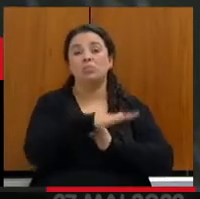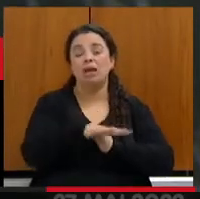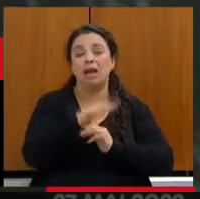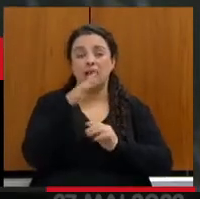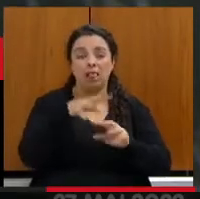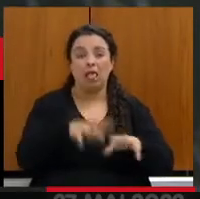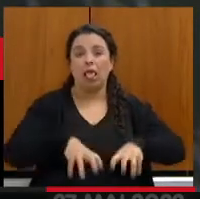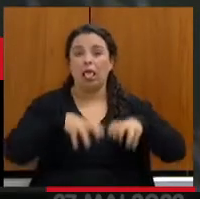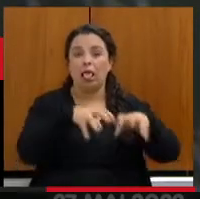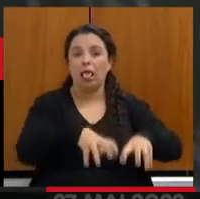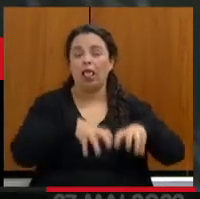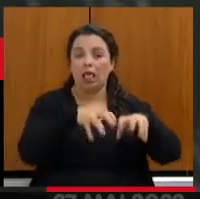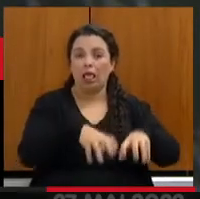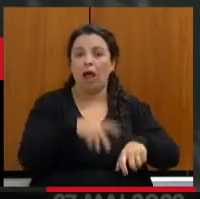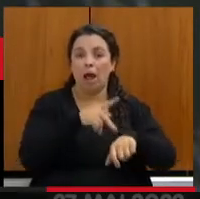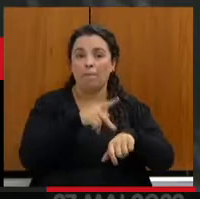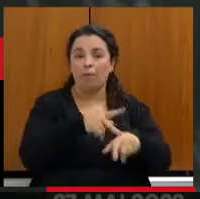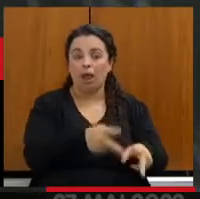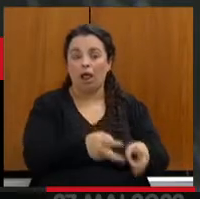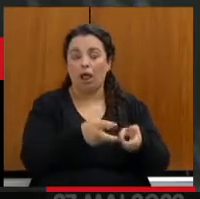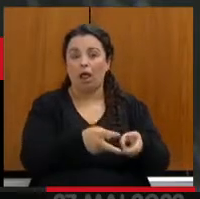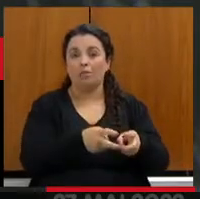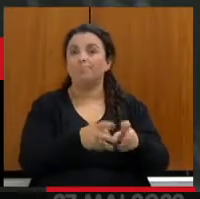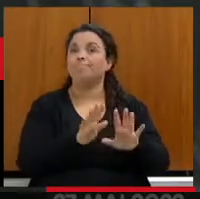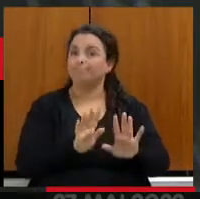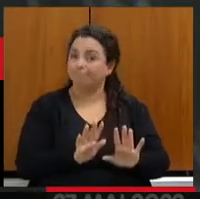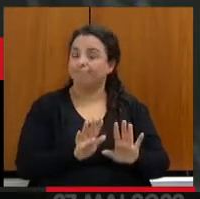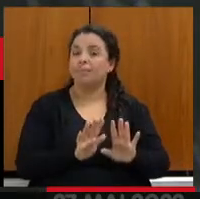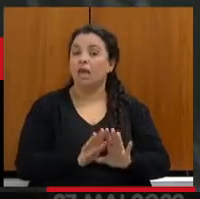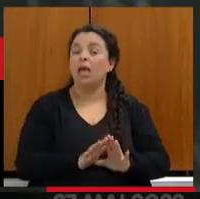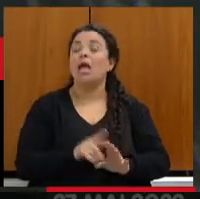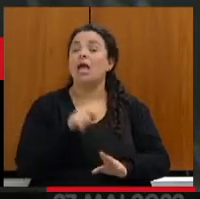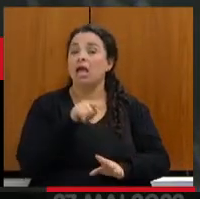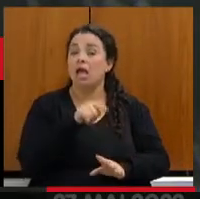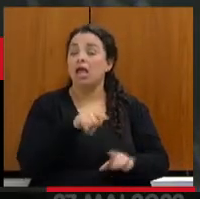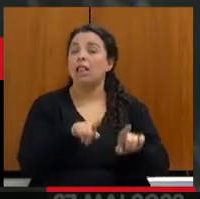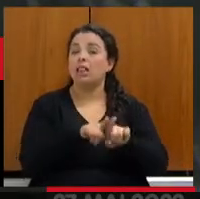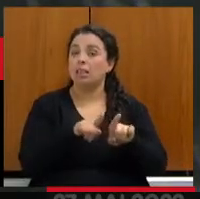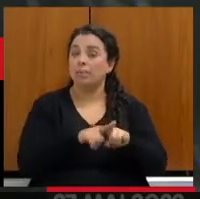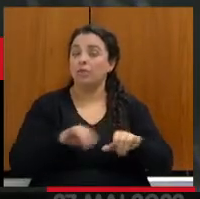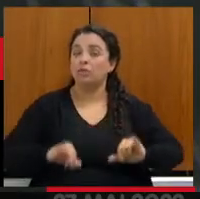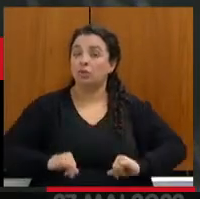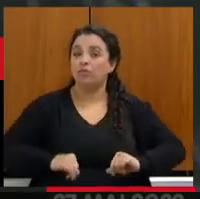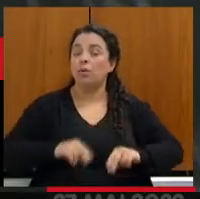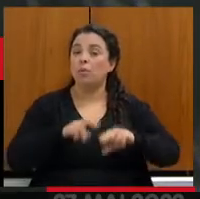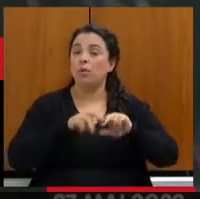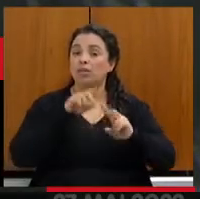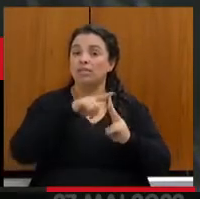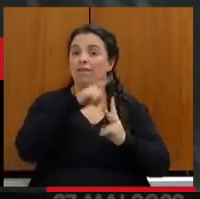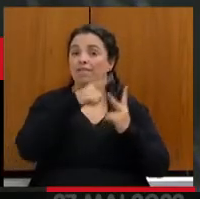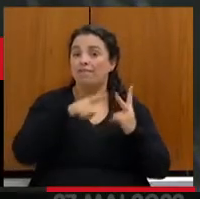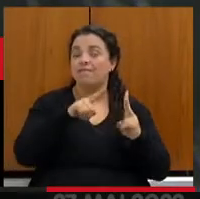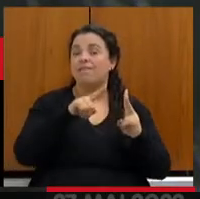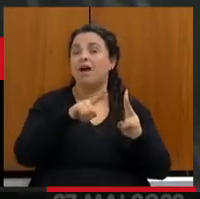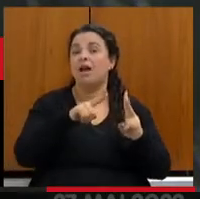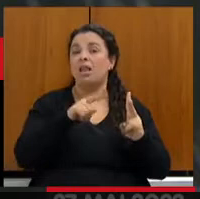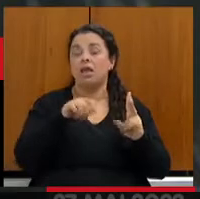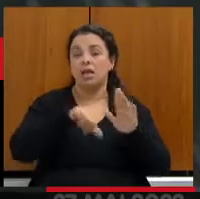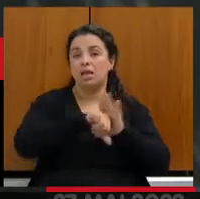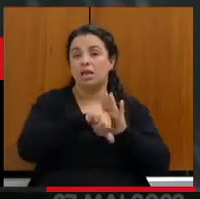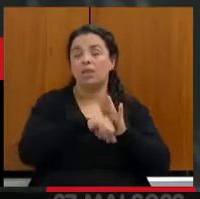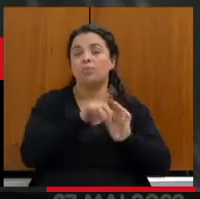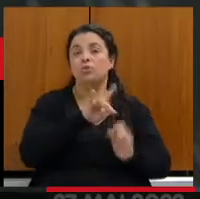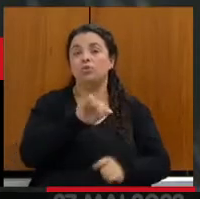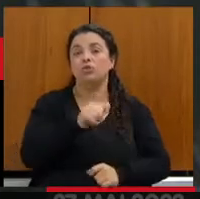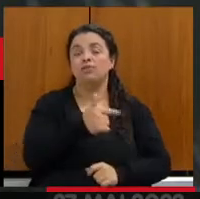mineradora a minha comunidade também sofreu com o crime da Vale no dia 25 do mundo 2019